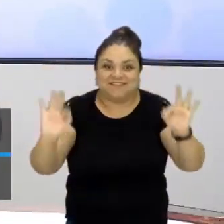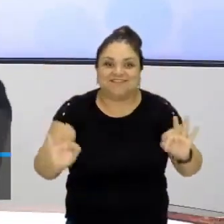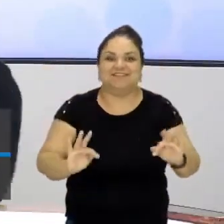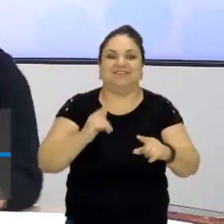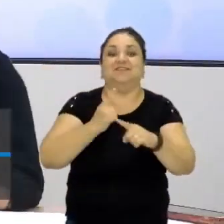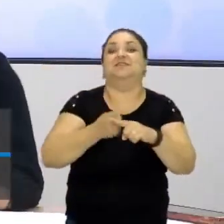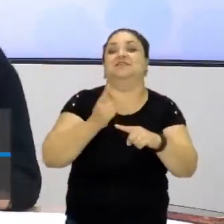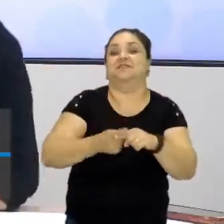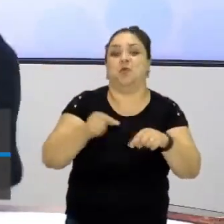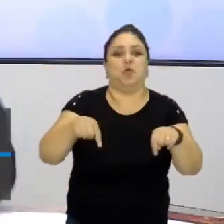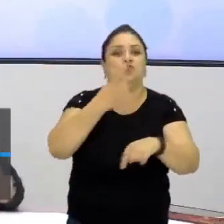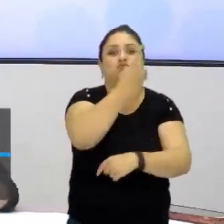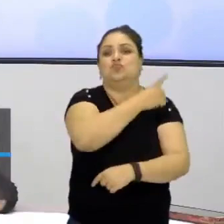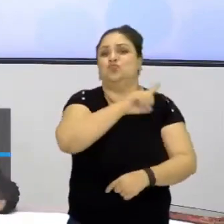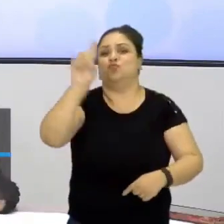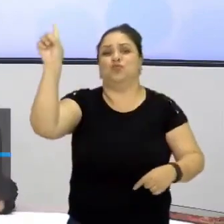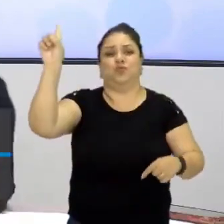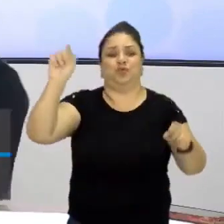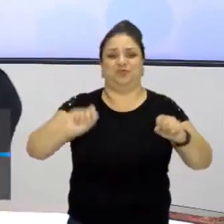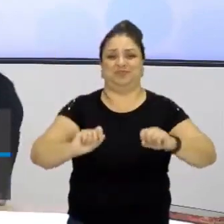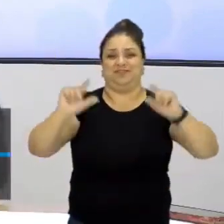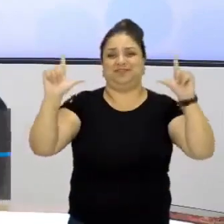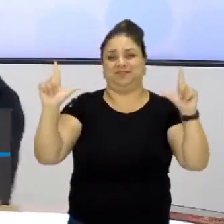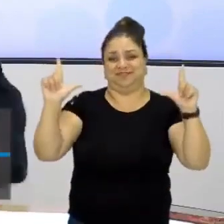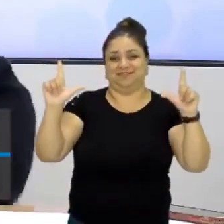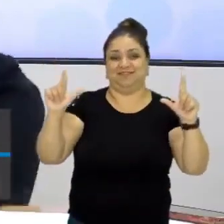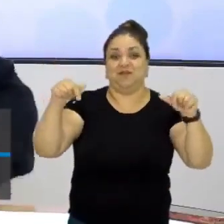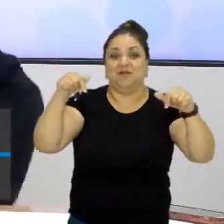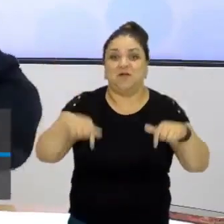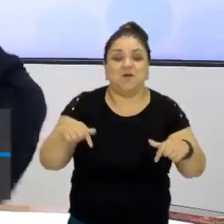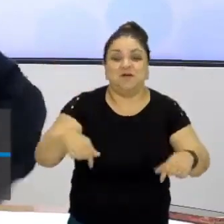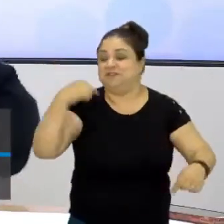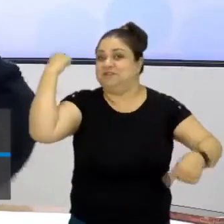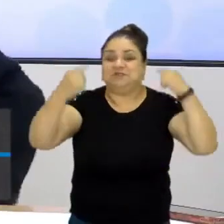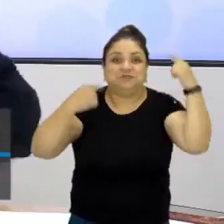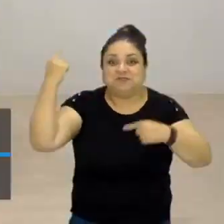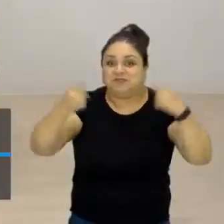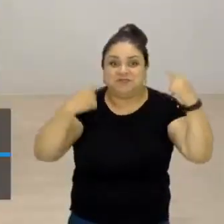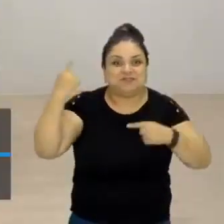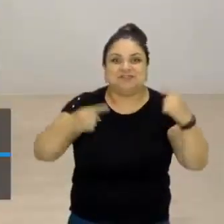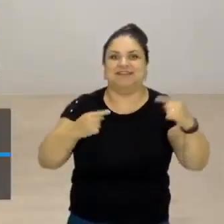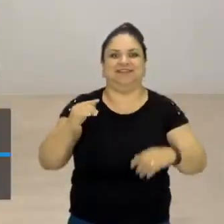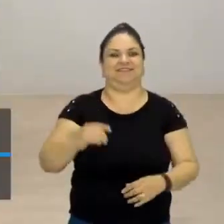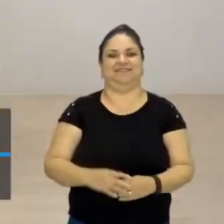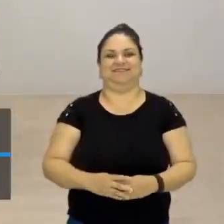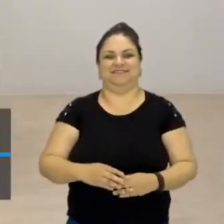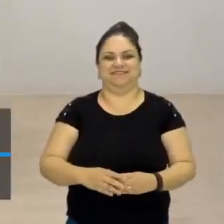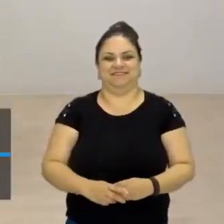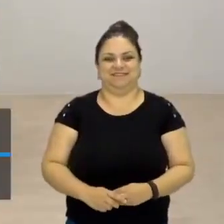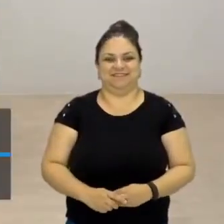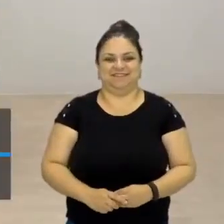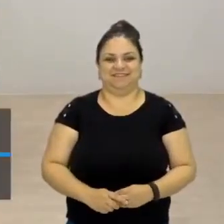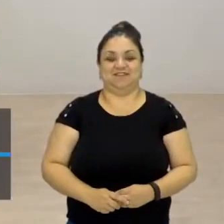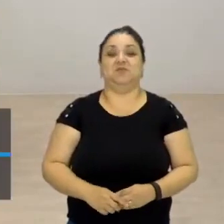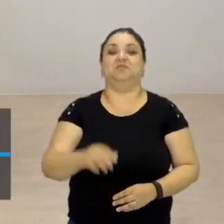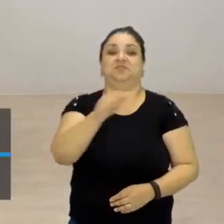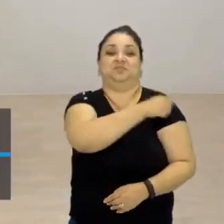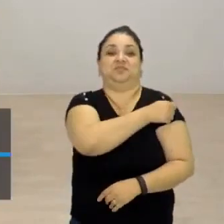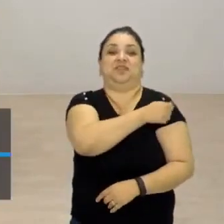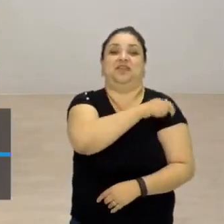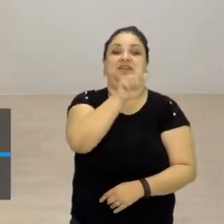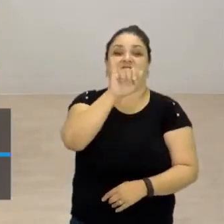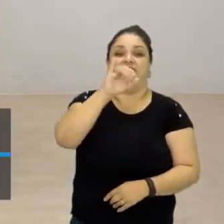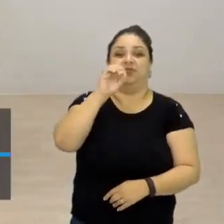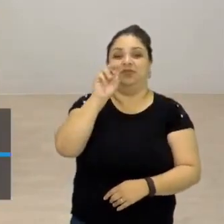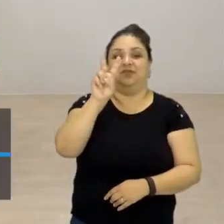nossa última aula ao vivo. E a última aula ao vivo é pra gente surtar. Aqui, ó. Oh, olha isso, aluna Giovana. Vamos